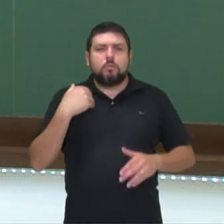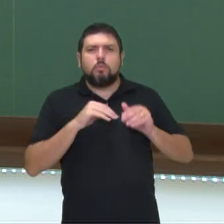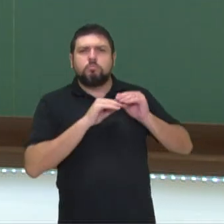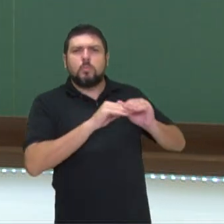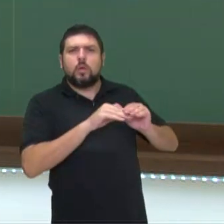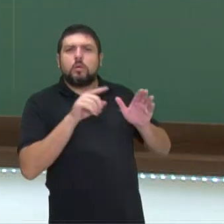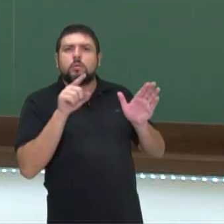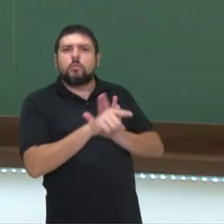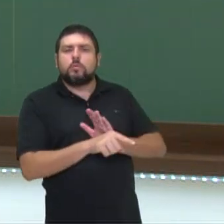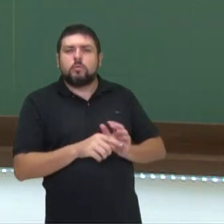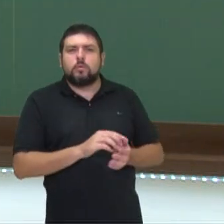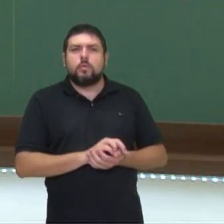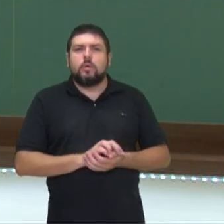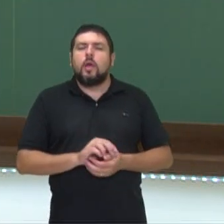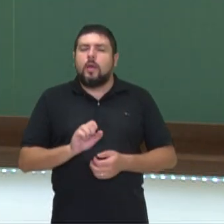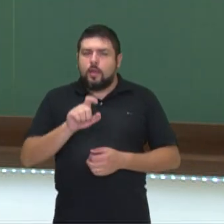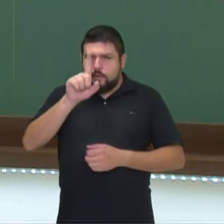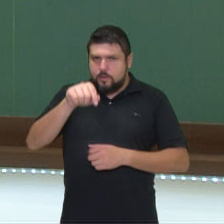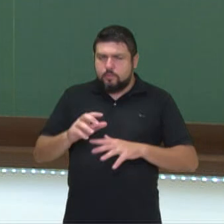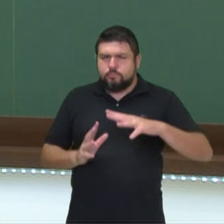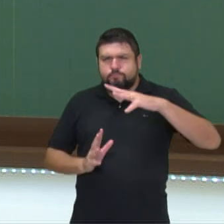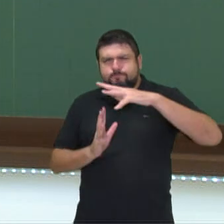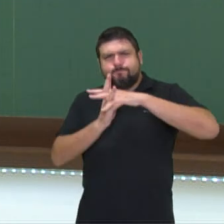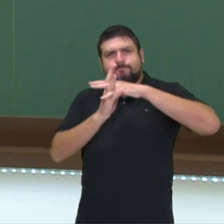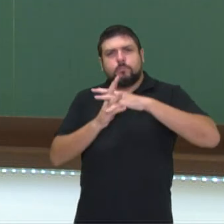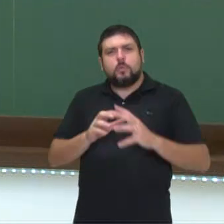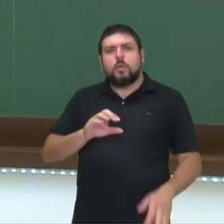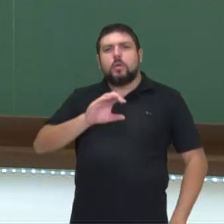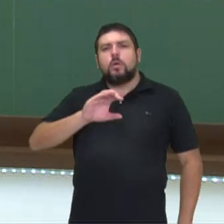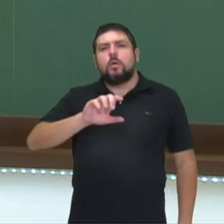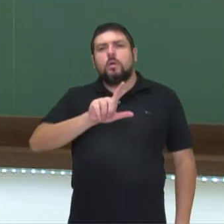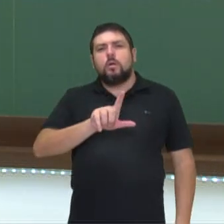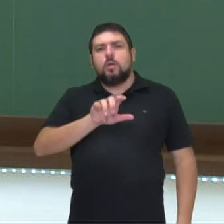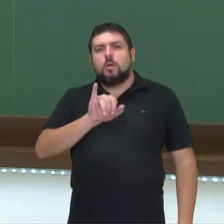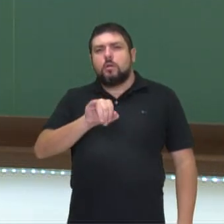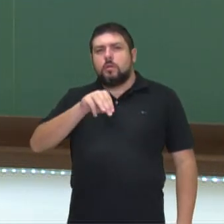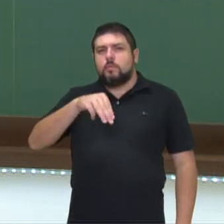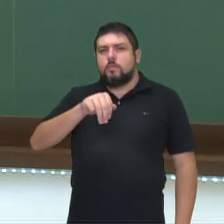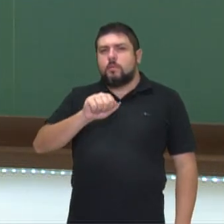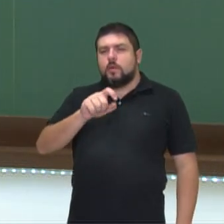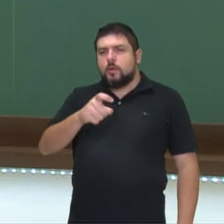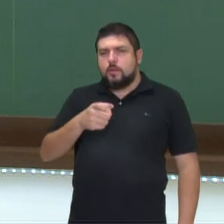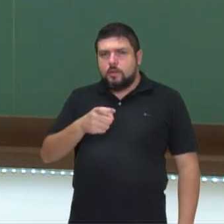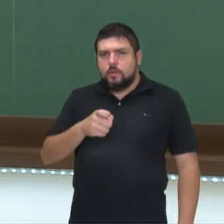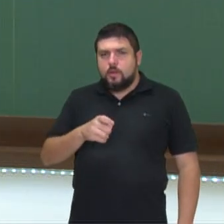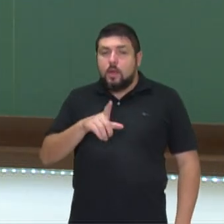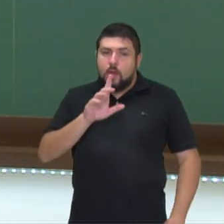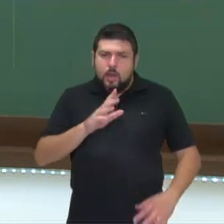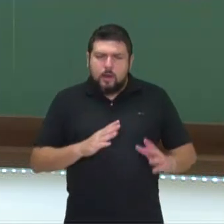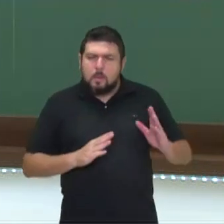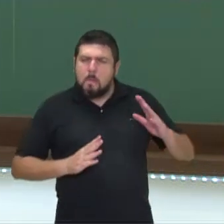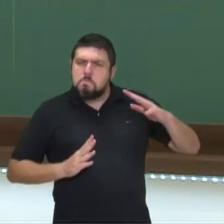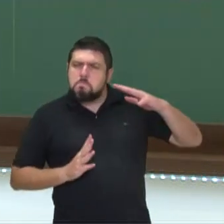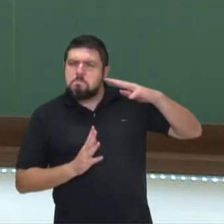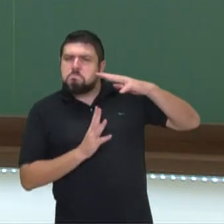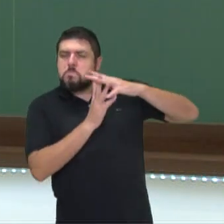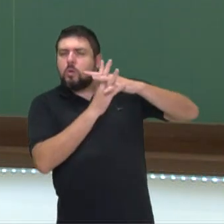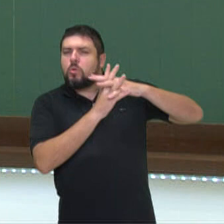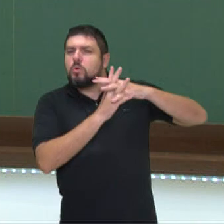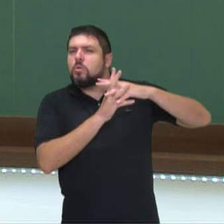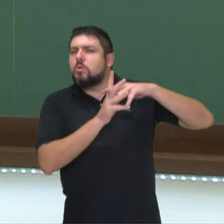Esse momento é o clímax, onde a gente começa a encaminhar o texto, a encaminhar a leitura também